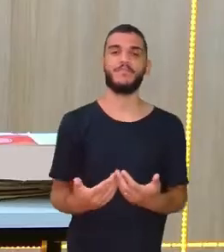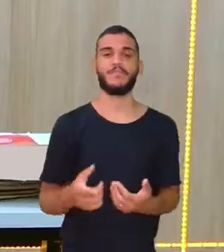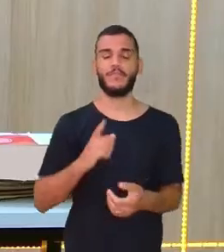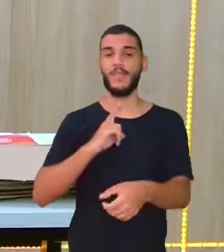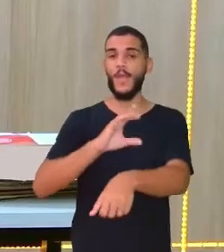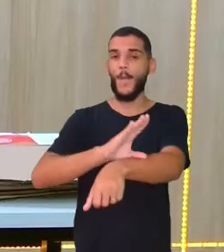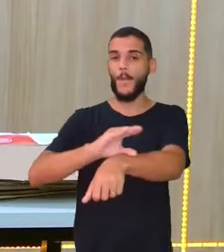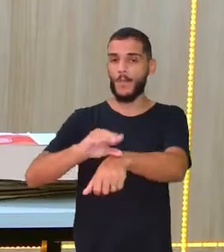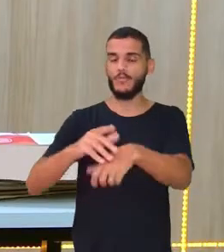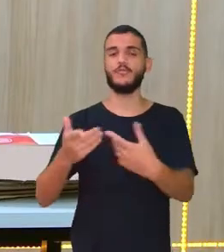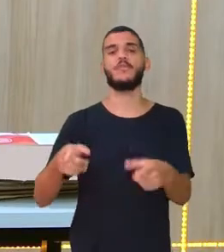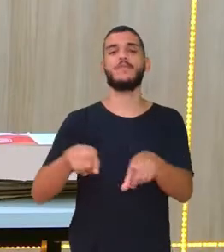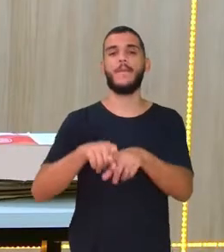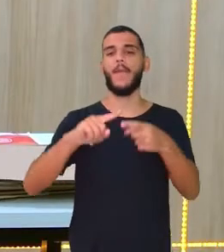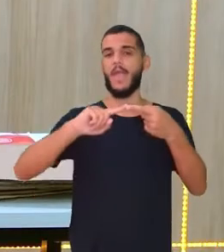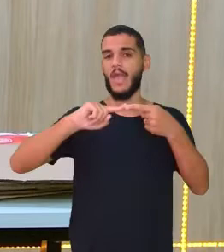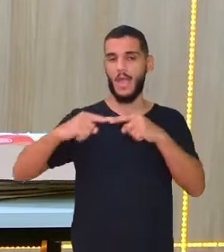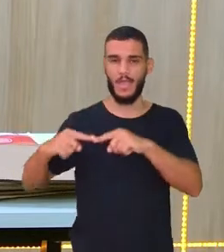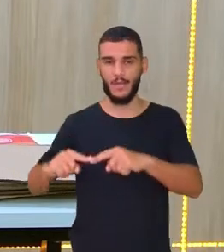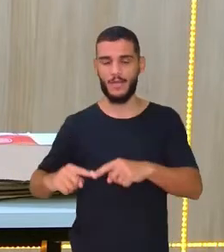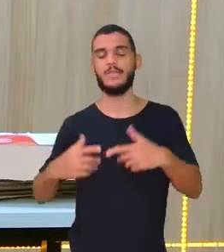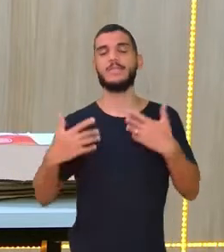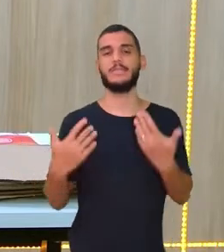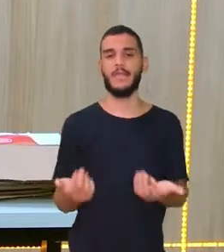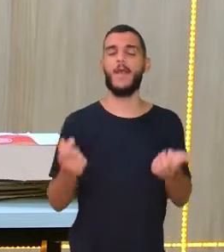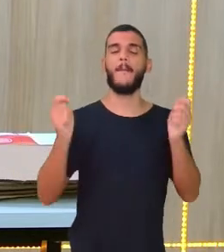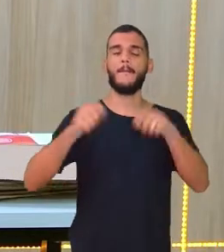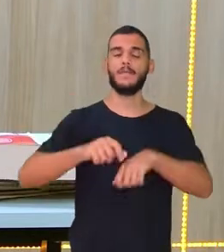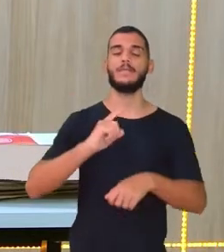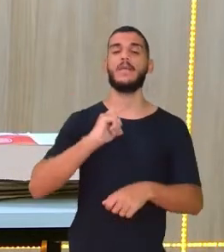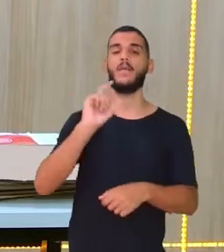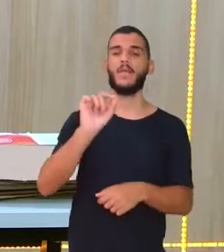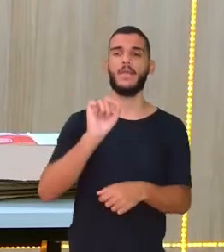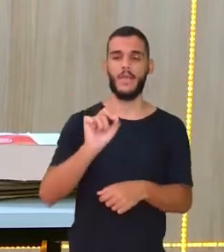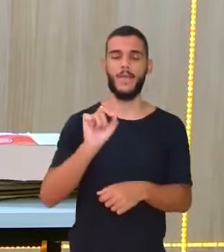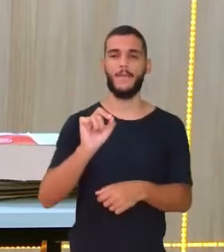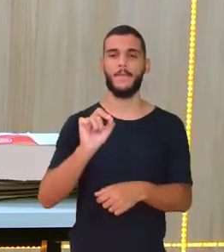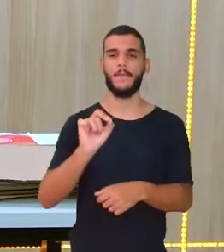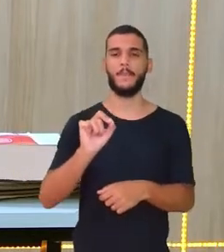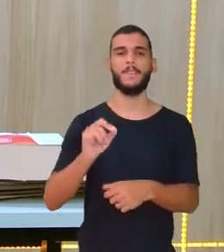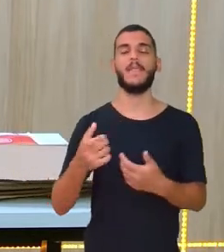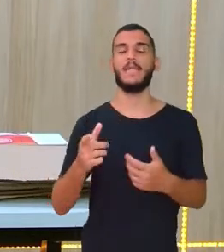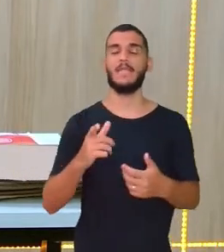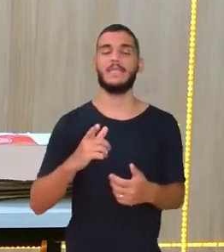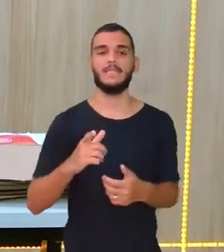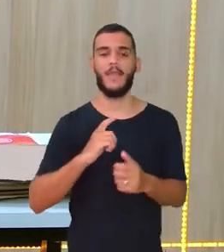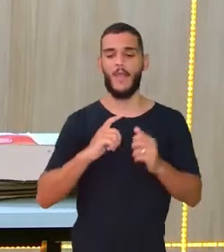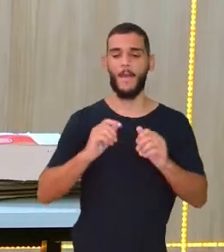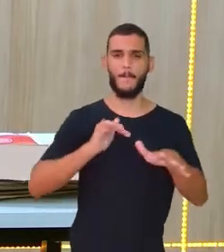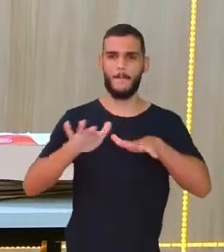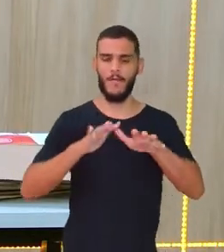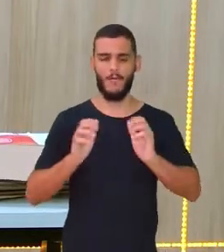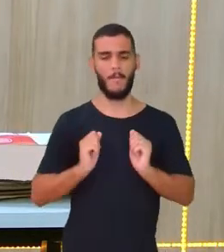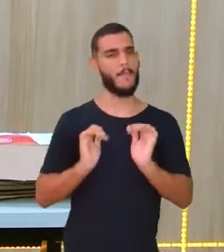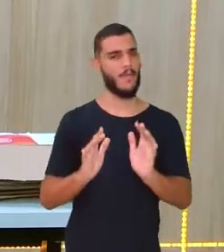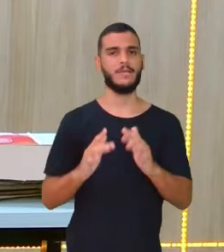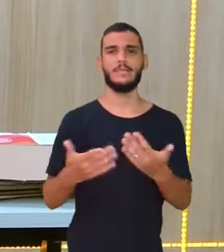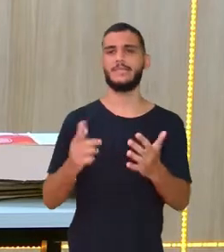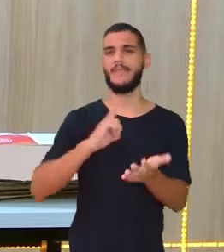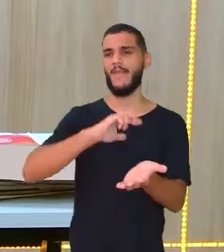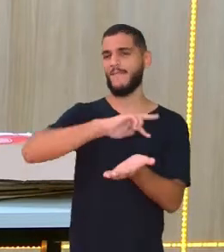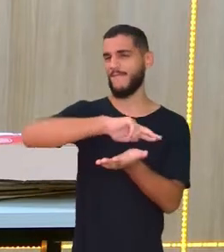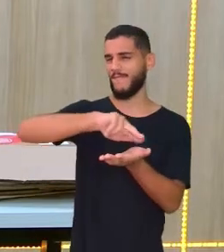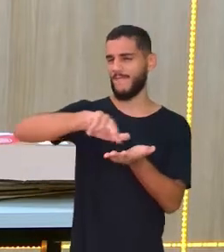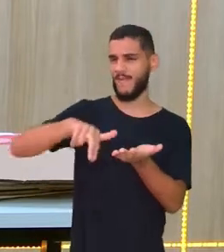dos músculos e das articulações, então aí nós temos condições de realizar esse movimento. Esse e outros